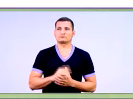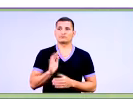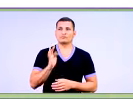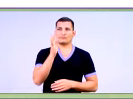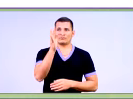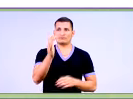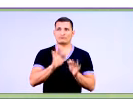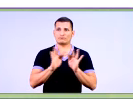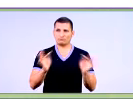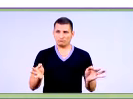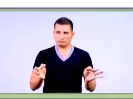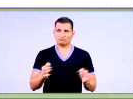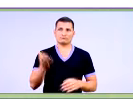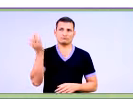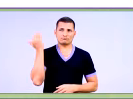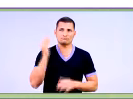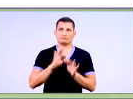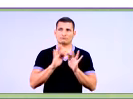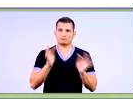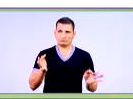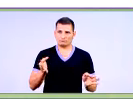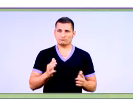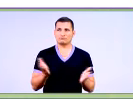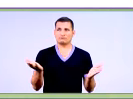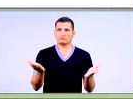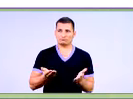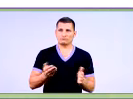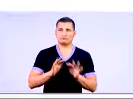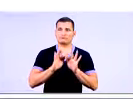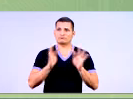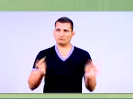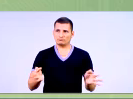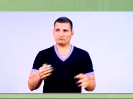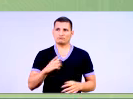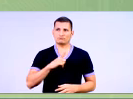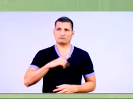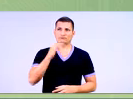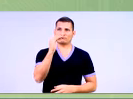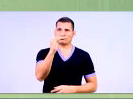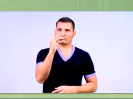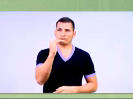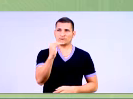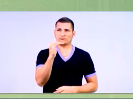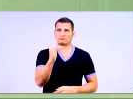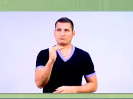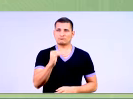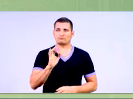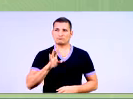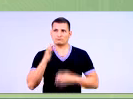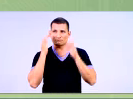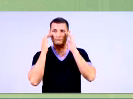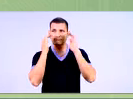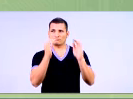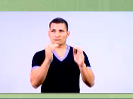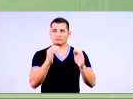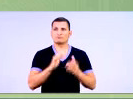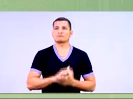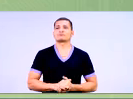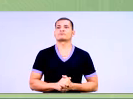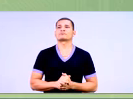simples, assim como o passado simples, assim como o presente simples, tem uma sequência que é só seguir e aí a